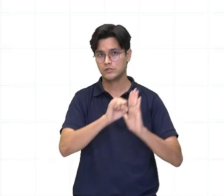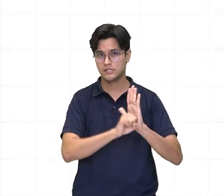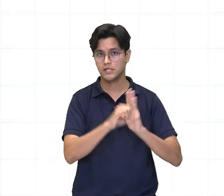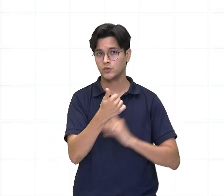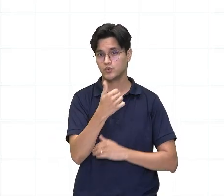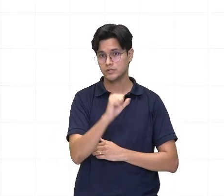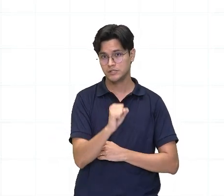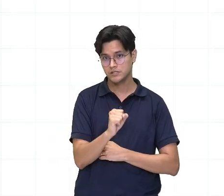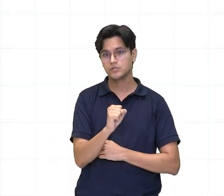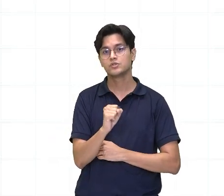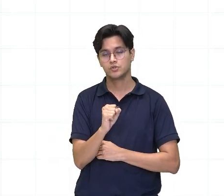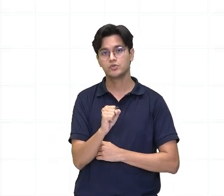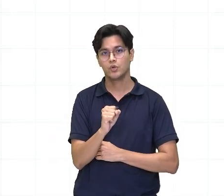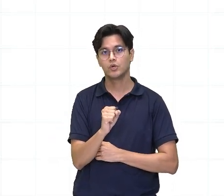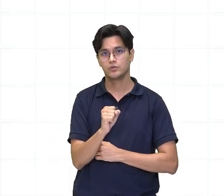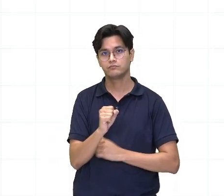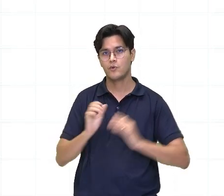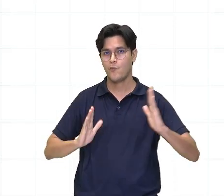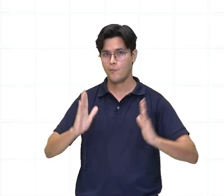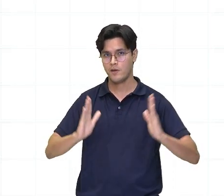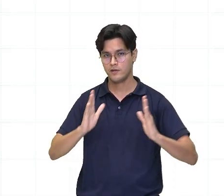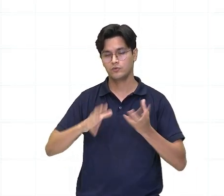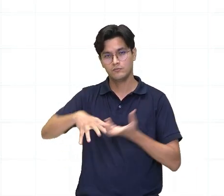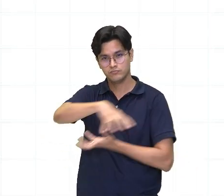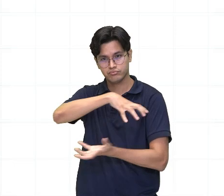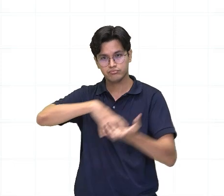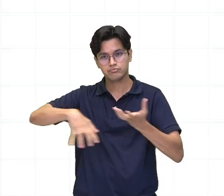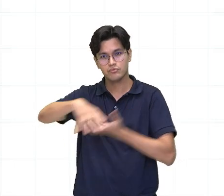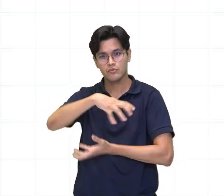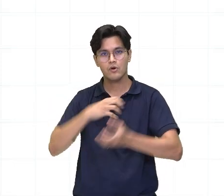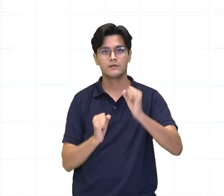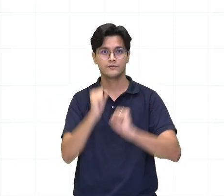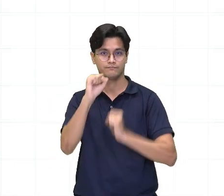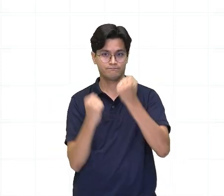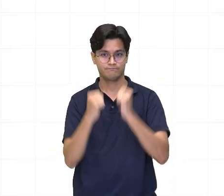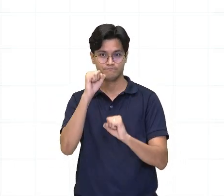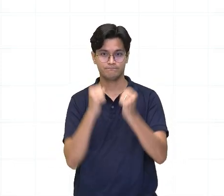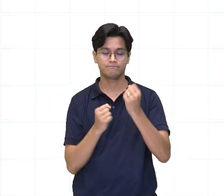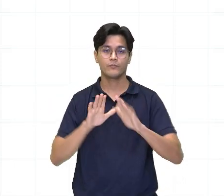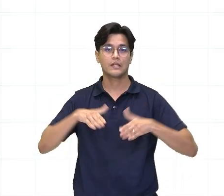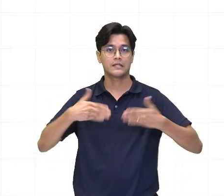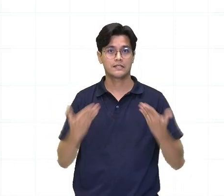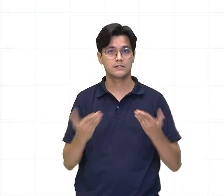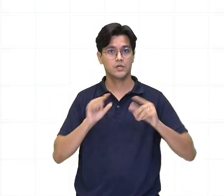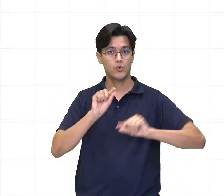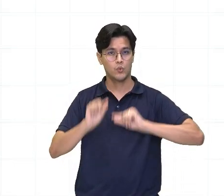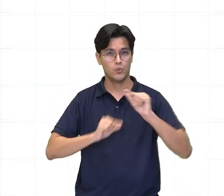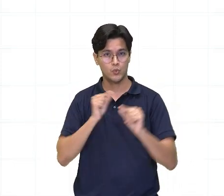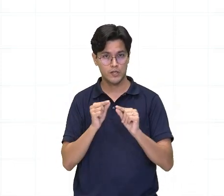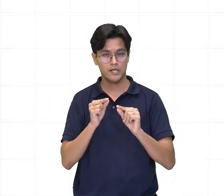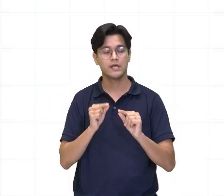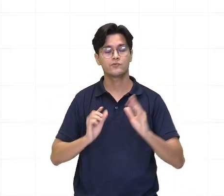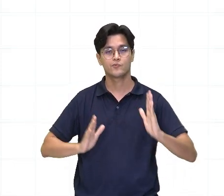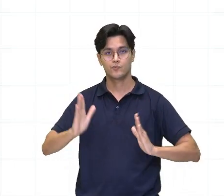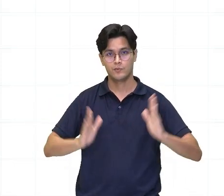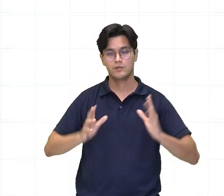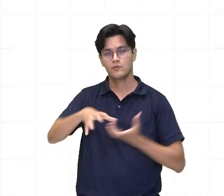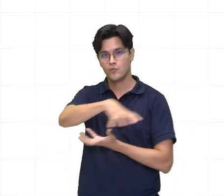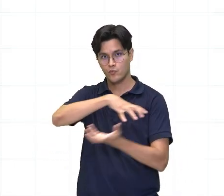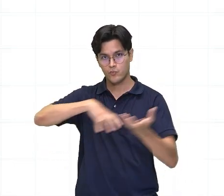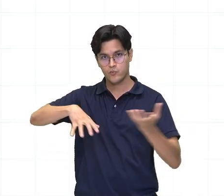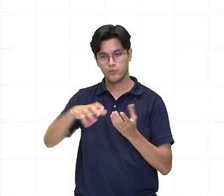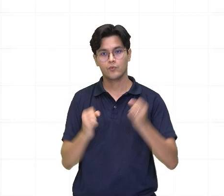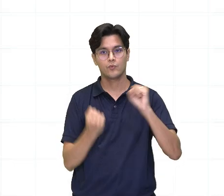advento da Revolução Industrial. Então, a partir do momento que temos a